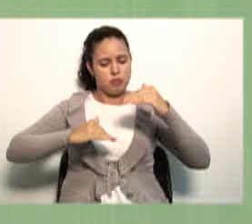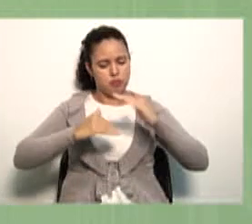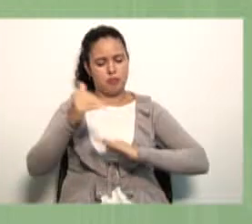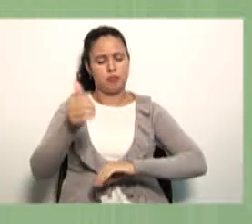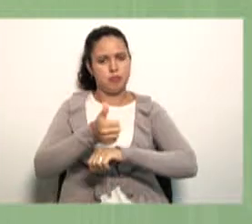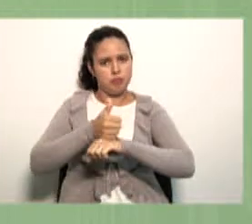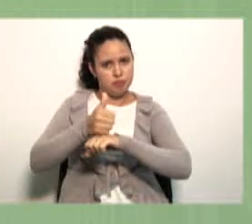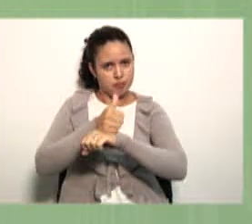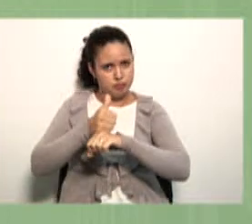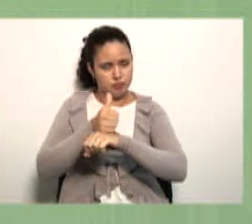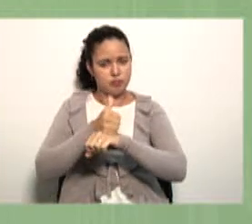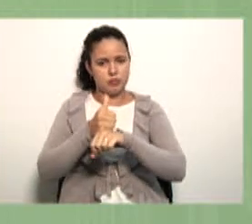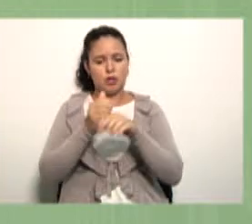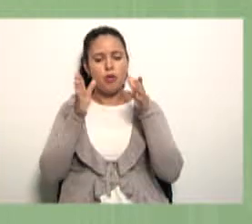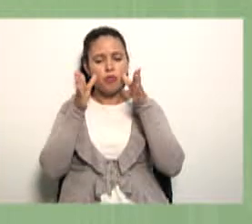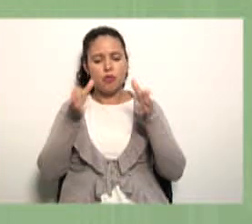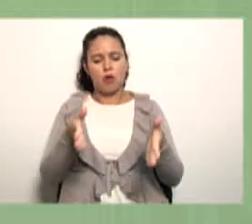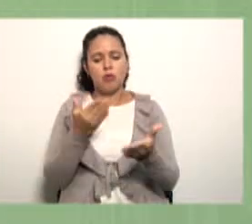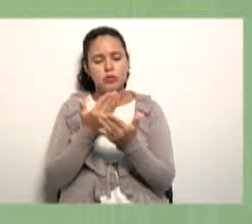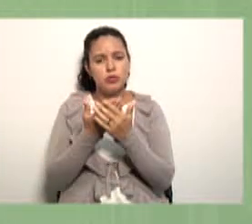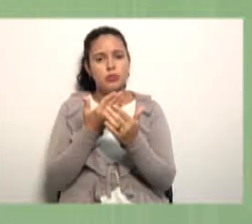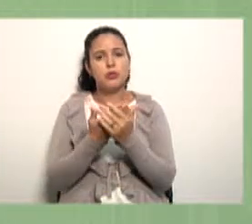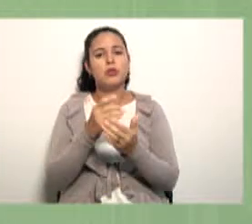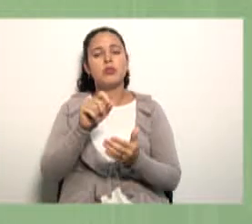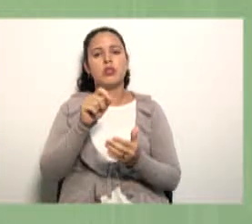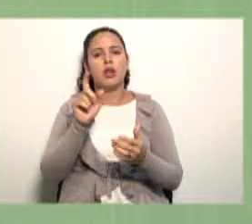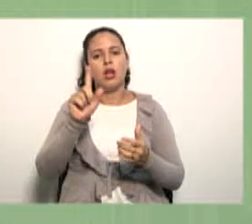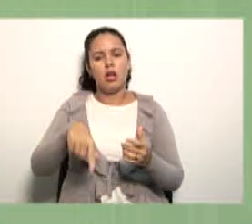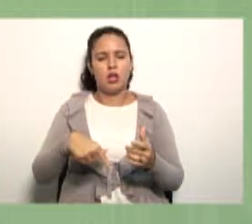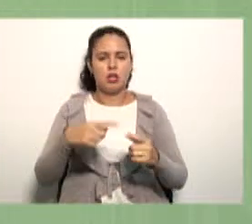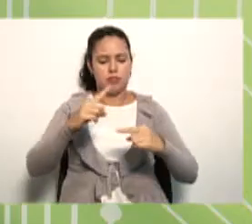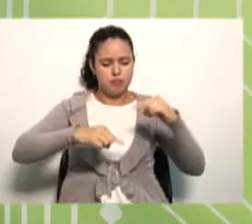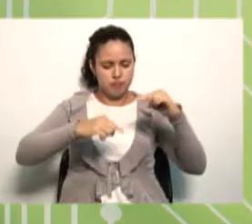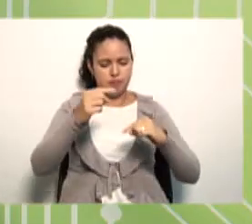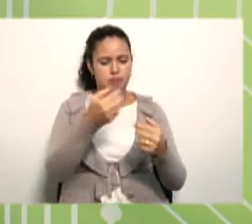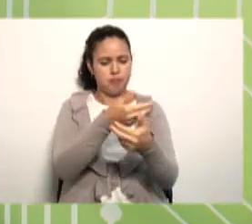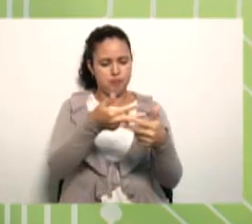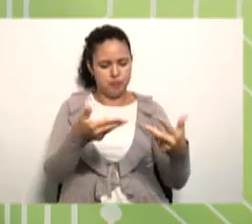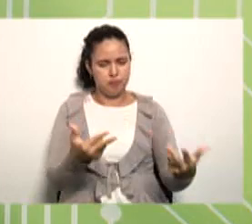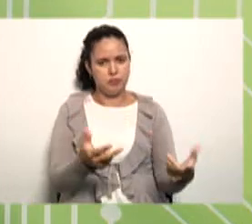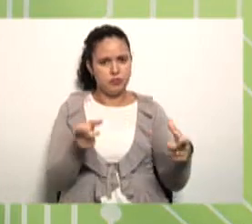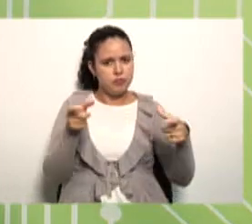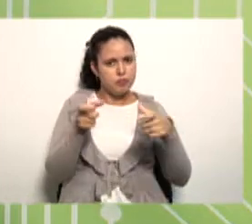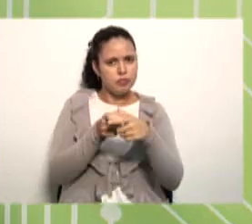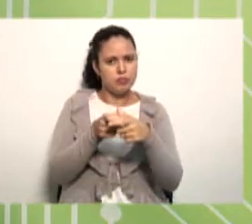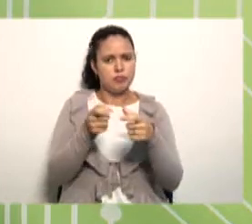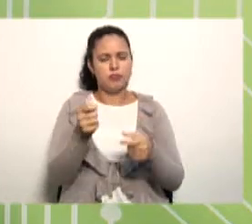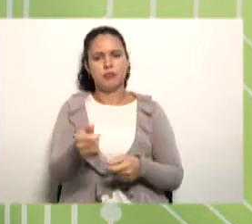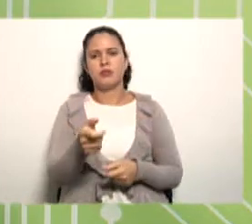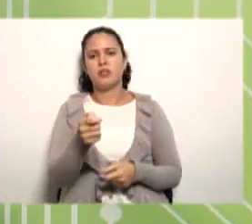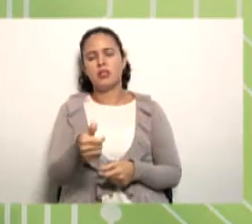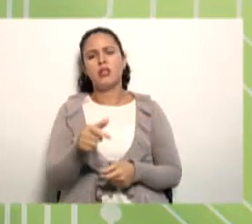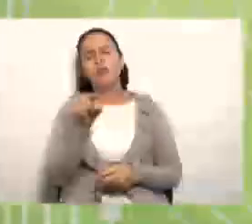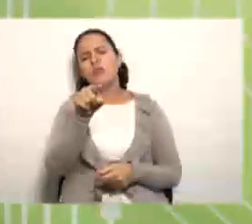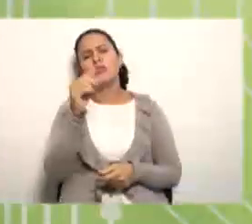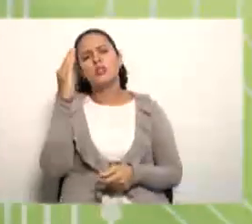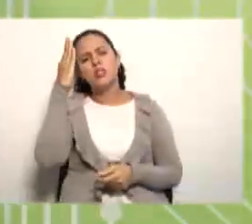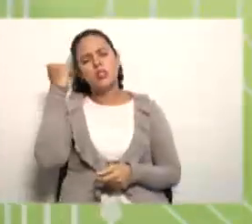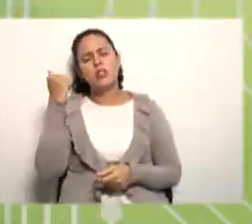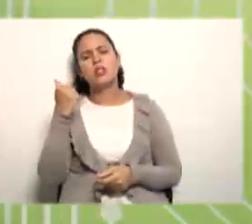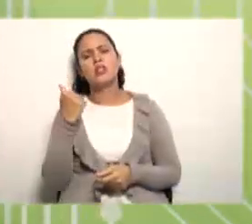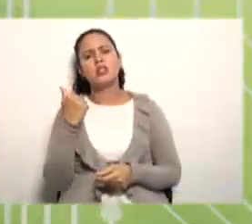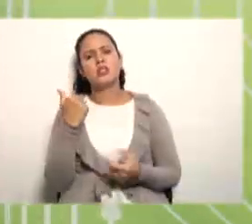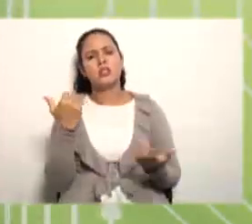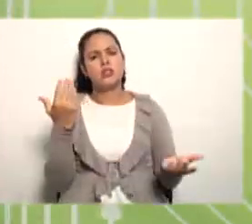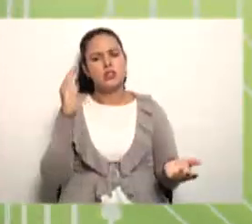a escassez. E aí eu tenho uma pergunta para fazer para você. O que você entende como escassez? Escassez é